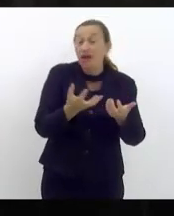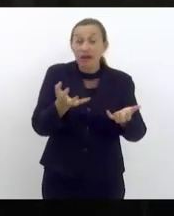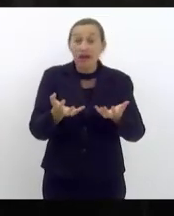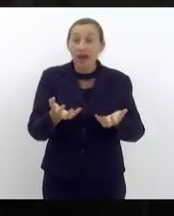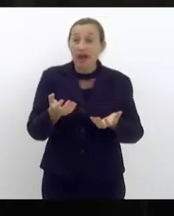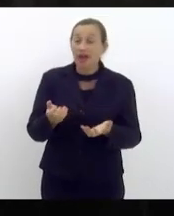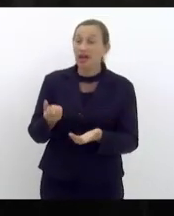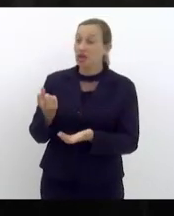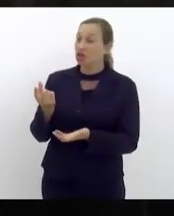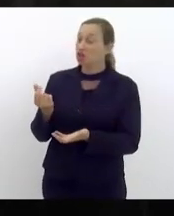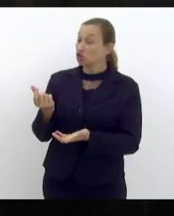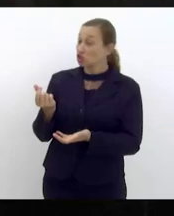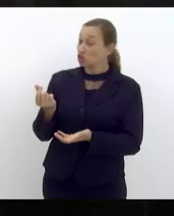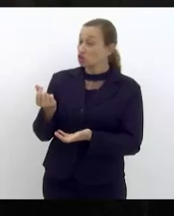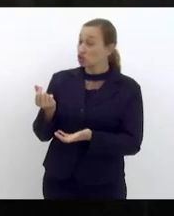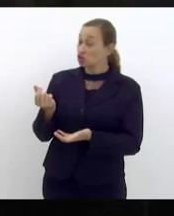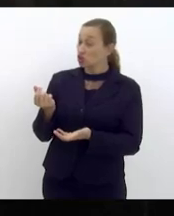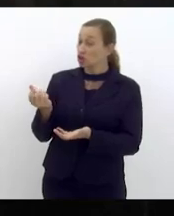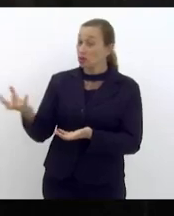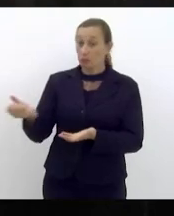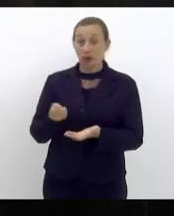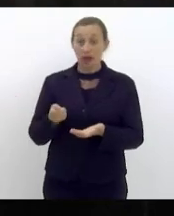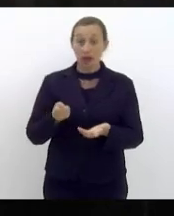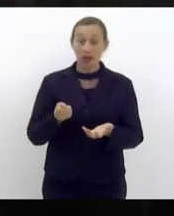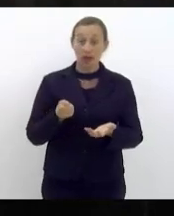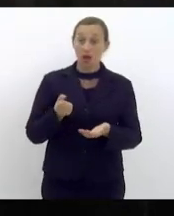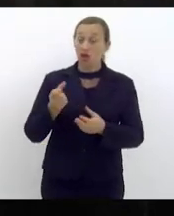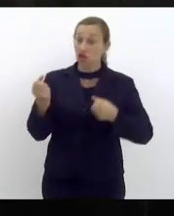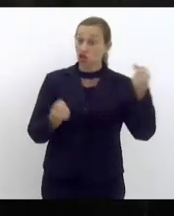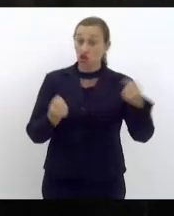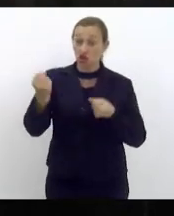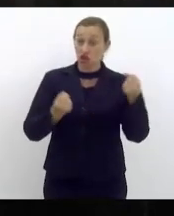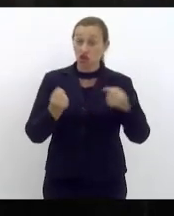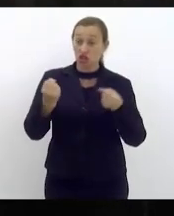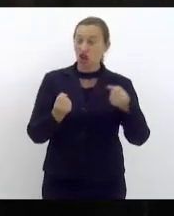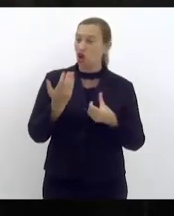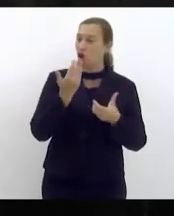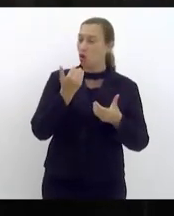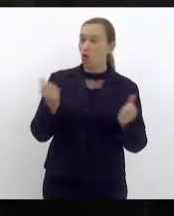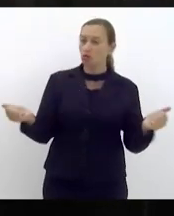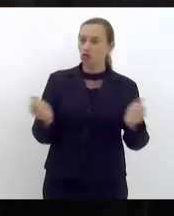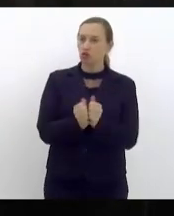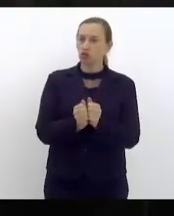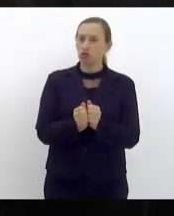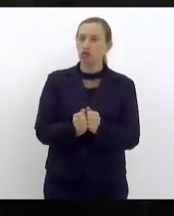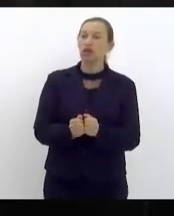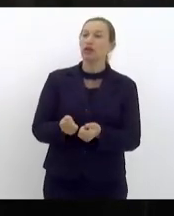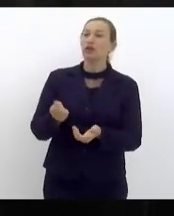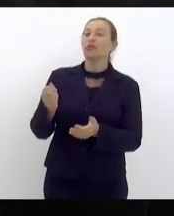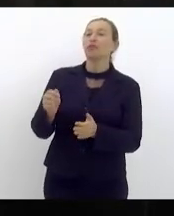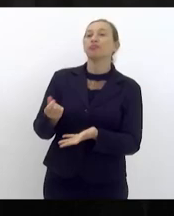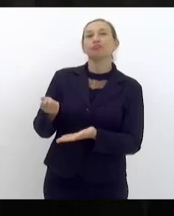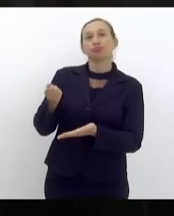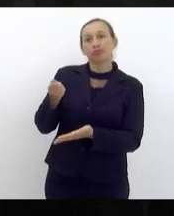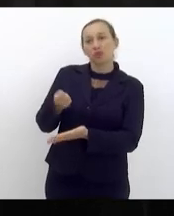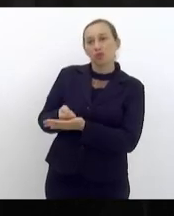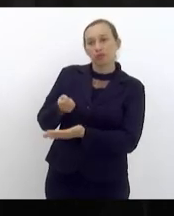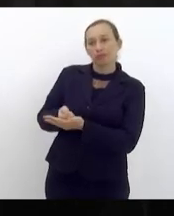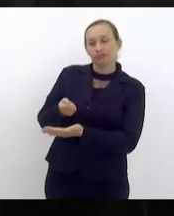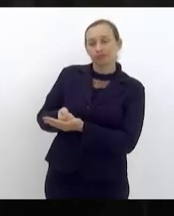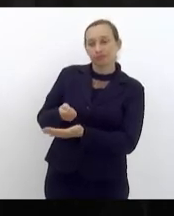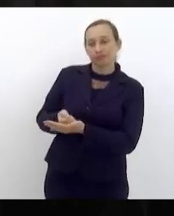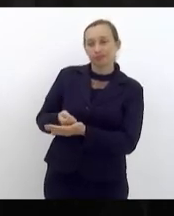daquelas pessoas que estão ali enquanto passageiros e o pior ainda cobrando na tarifa que a gente paga